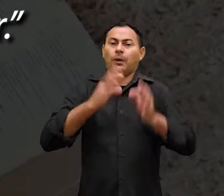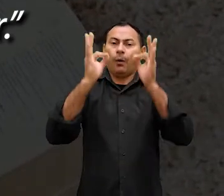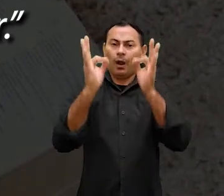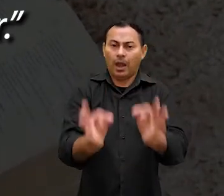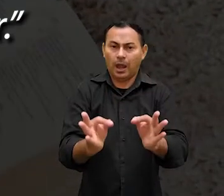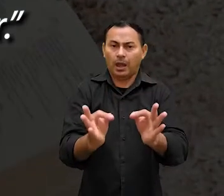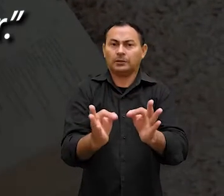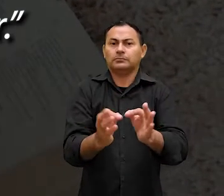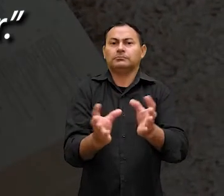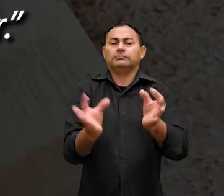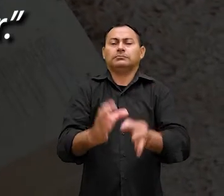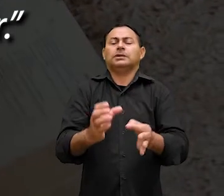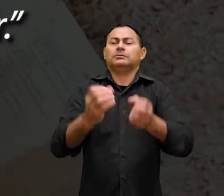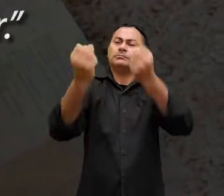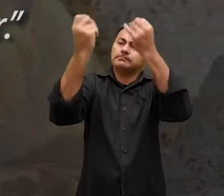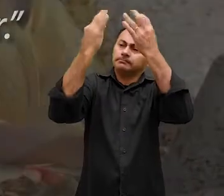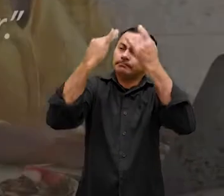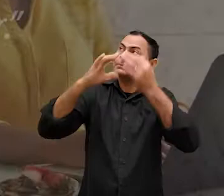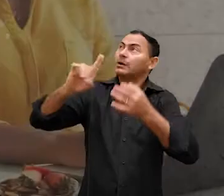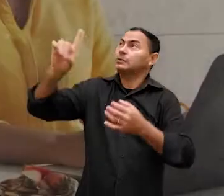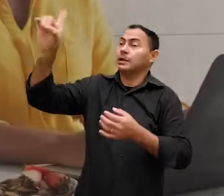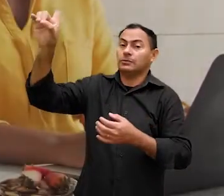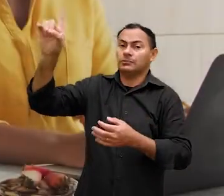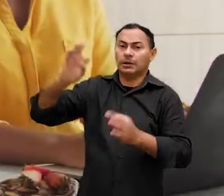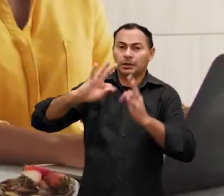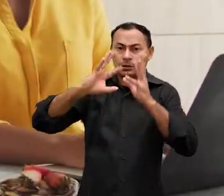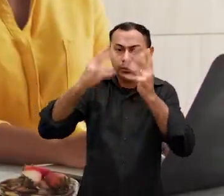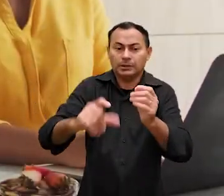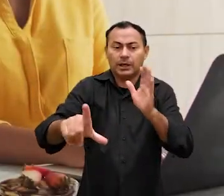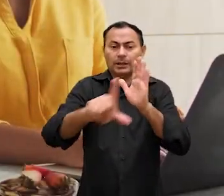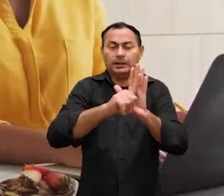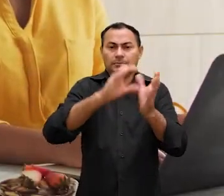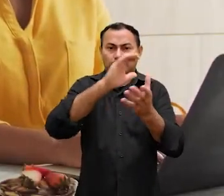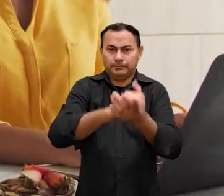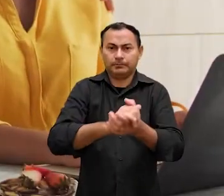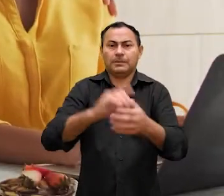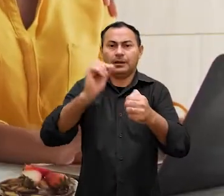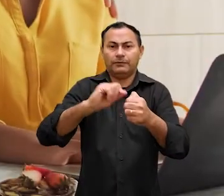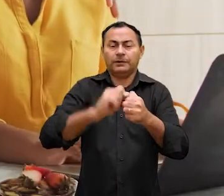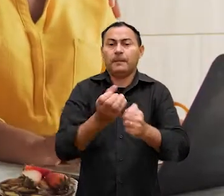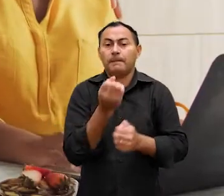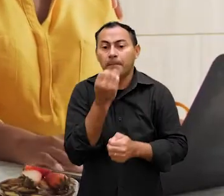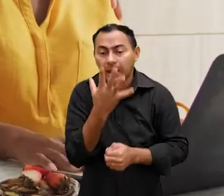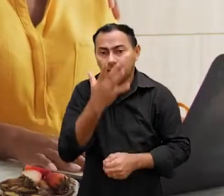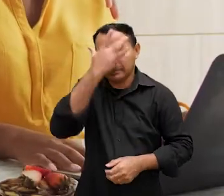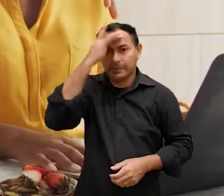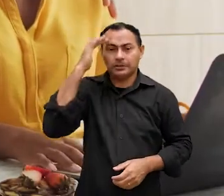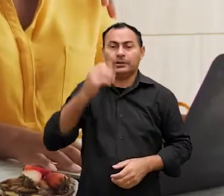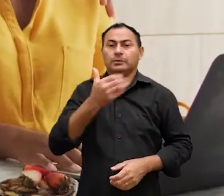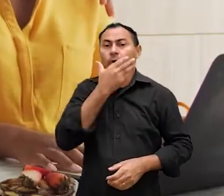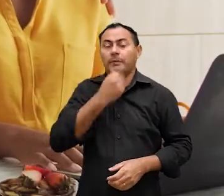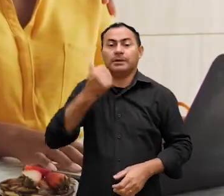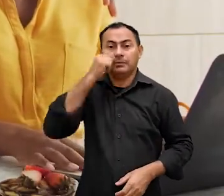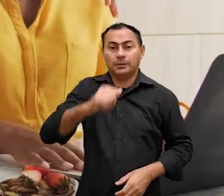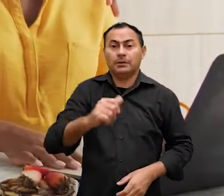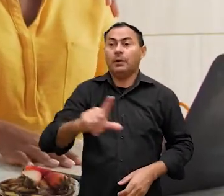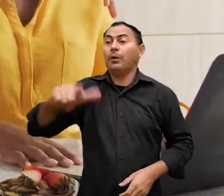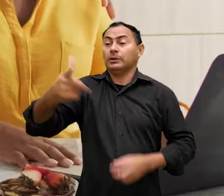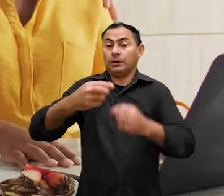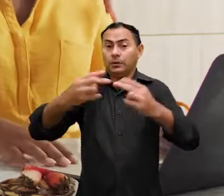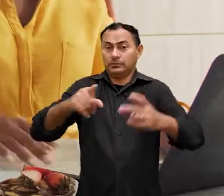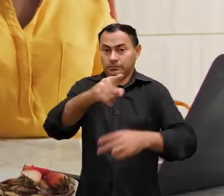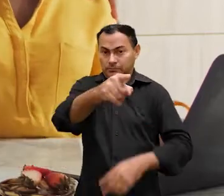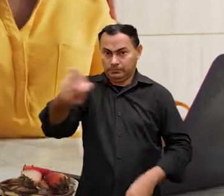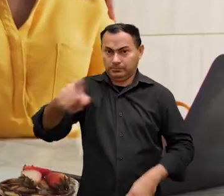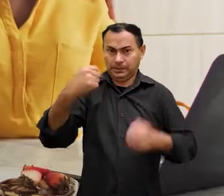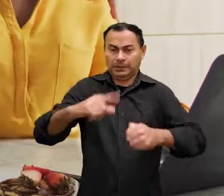correta, em plena consagração ao Senhor. Toda a lei do casamento foi feita para o bem-estar do homem e da mulher. Outra coisa que